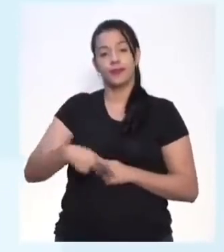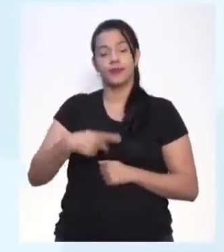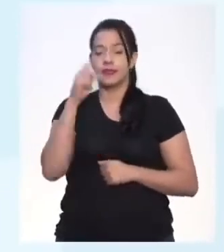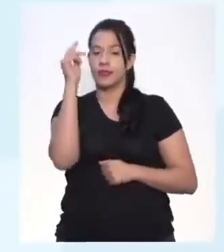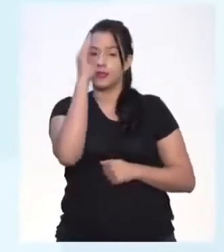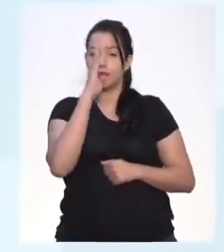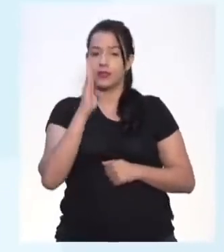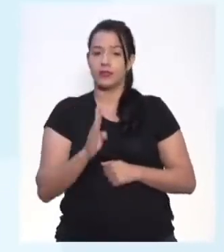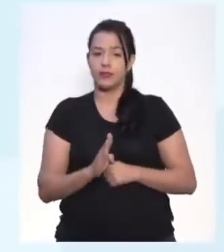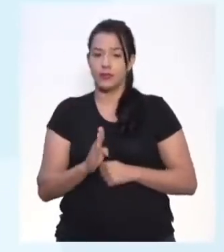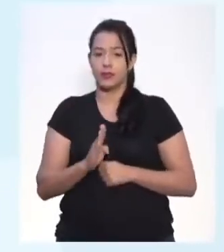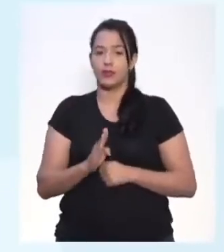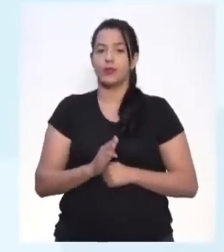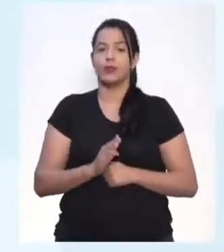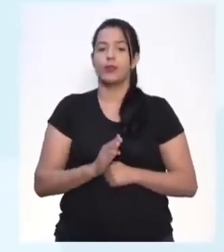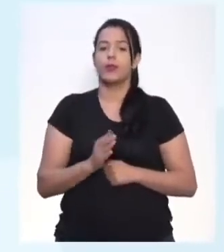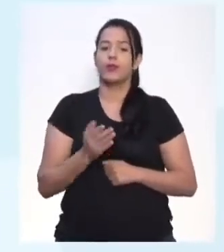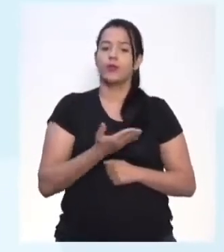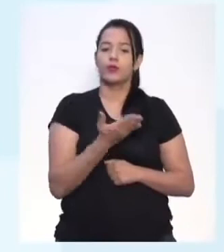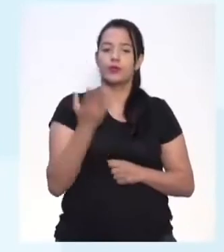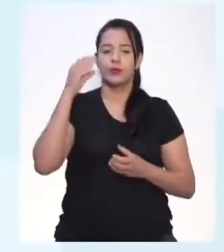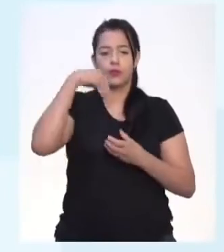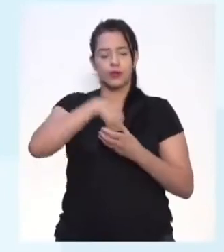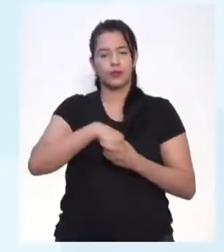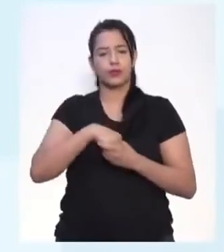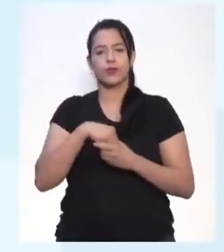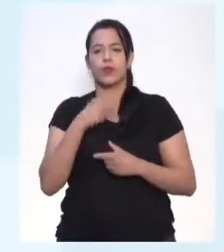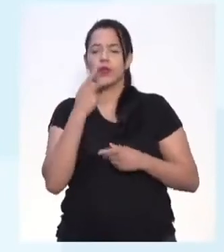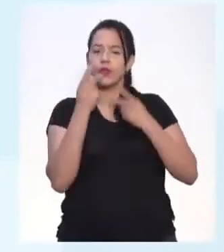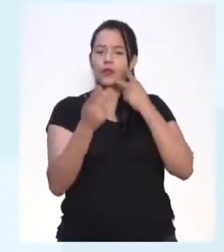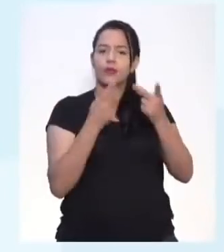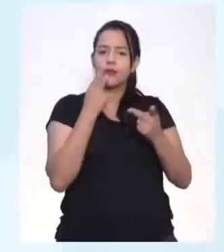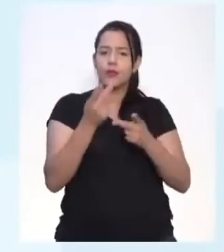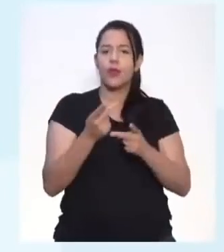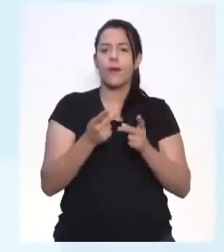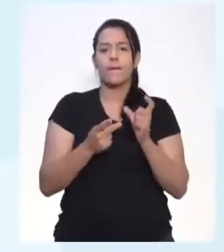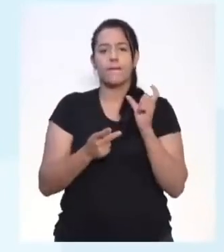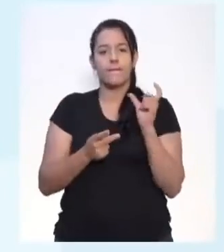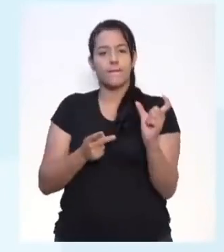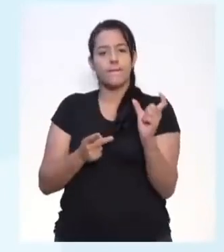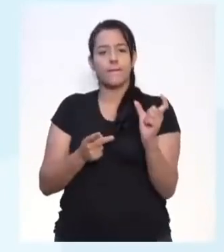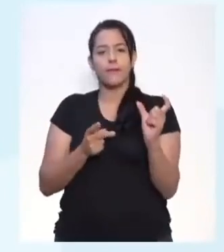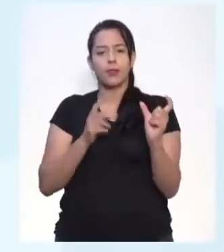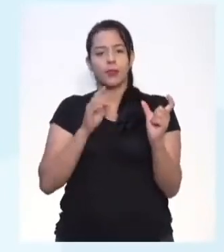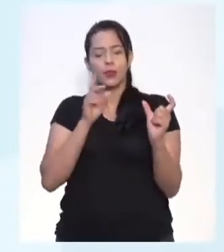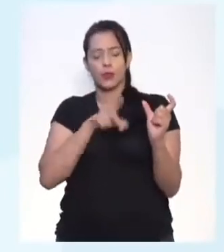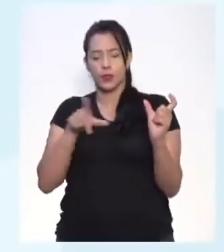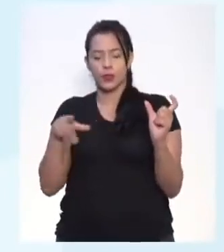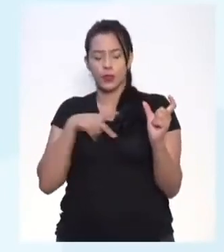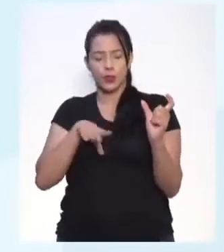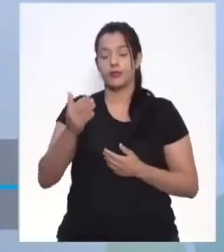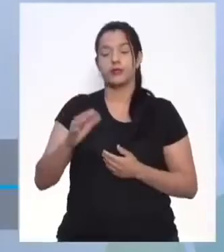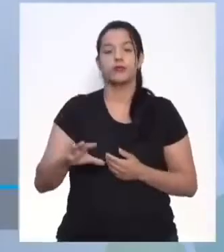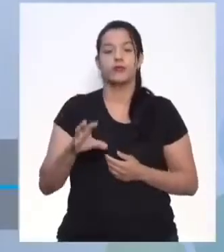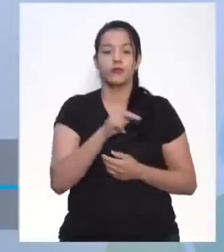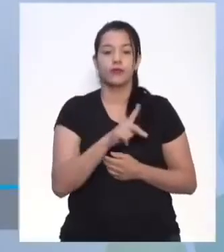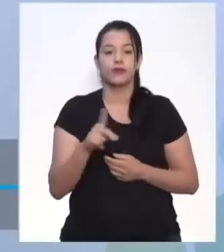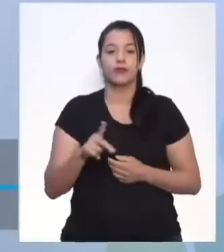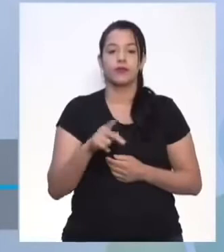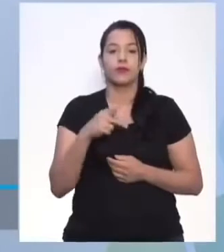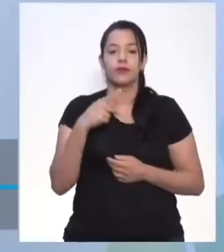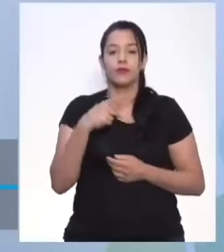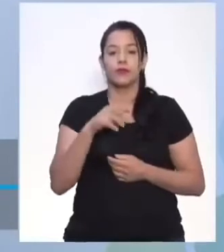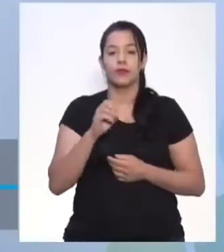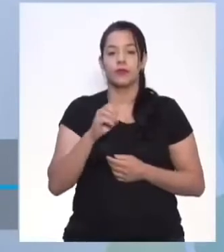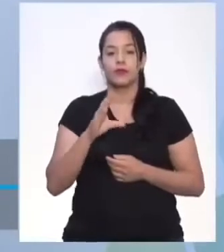né? Dentro do Brasil, dentro do território brasileiro, falamos o português de uma única forma? Será? Corrigindo, né,